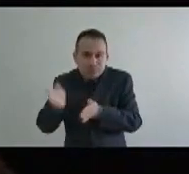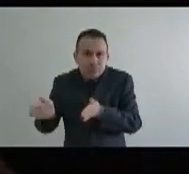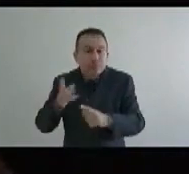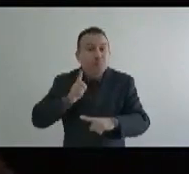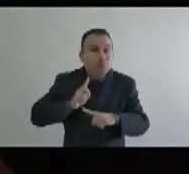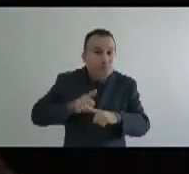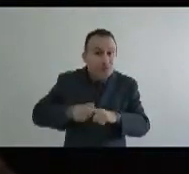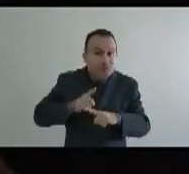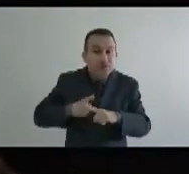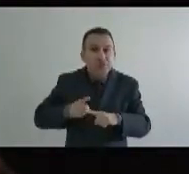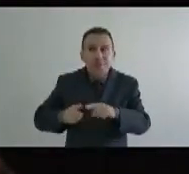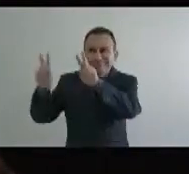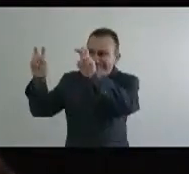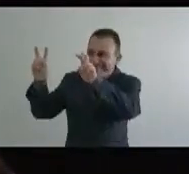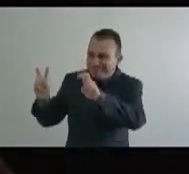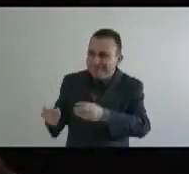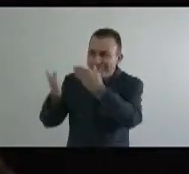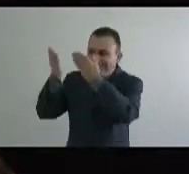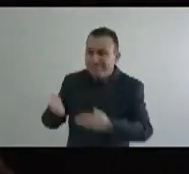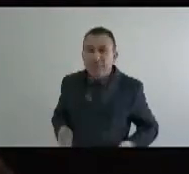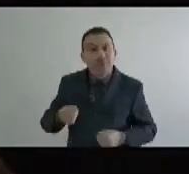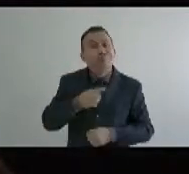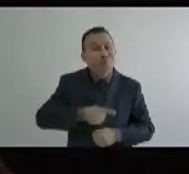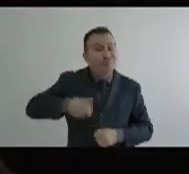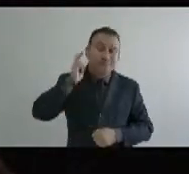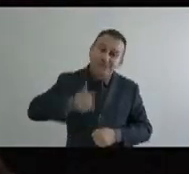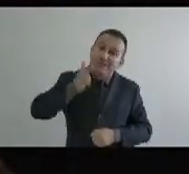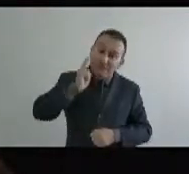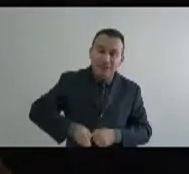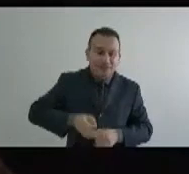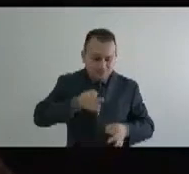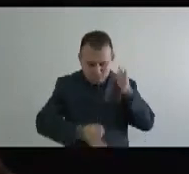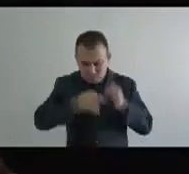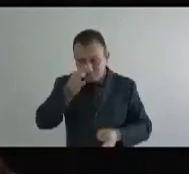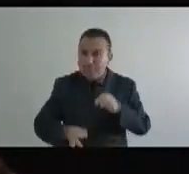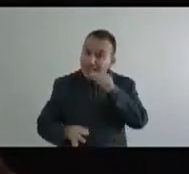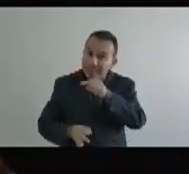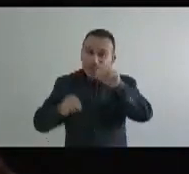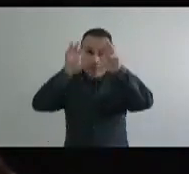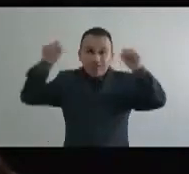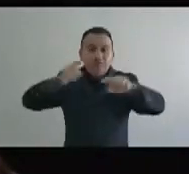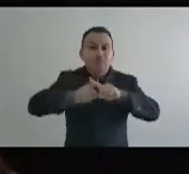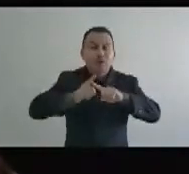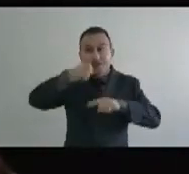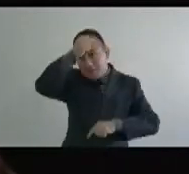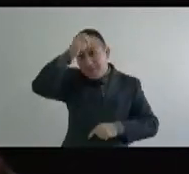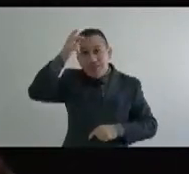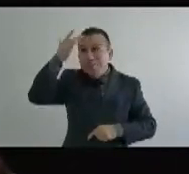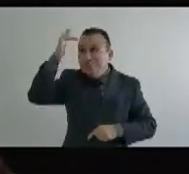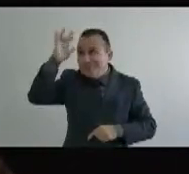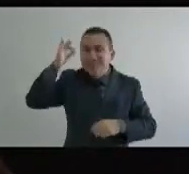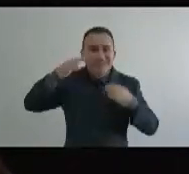sempre, Lisandra, julgamos lá no tribunal. Às vezes o prefeito não sabe fazer direito, não consegue